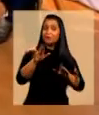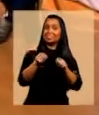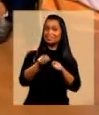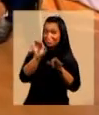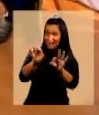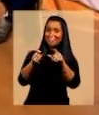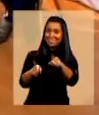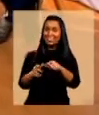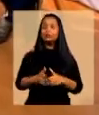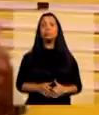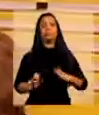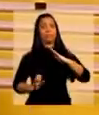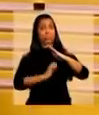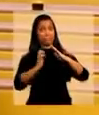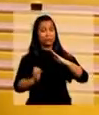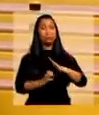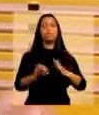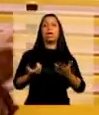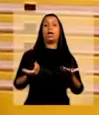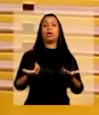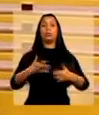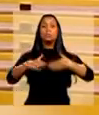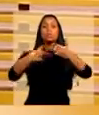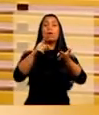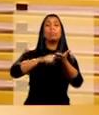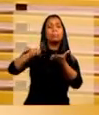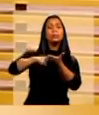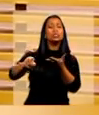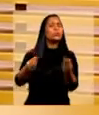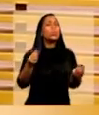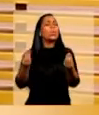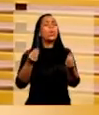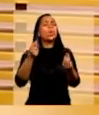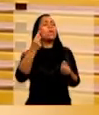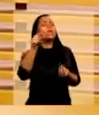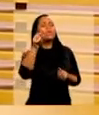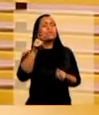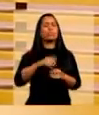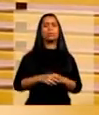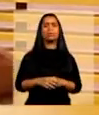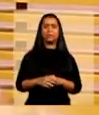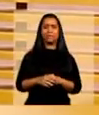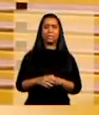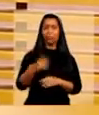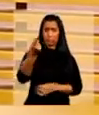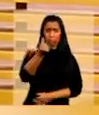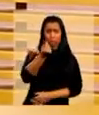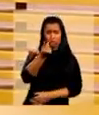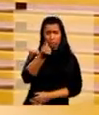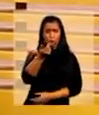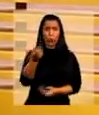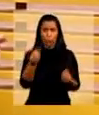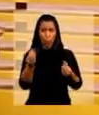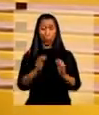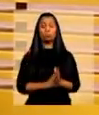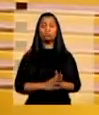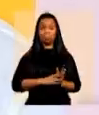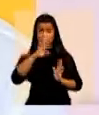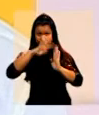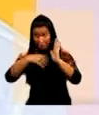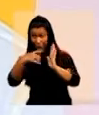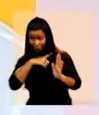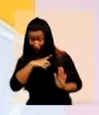mas você faz isso, né? Você é empresário, desenvolve aplicativos. Conta pra gente como é que você coordena as suas finanças. Você tem essa planilha,